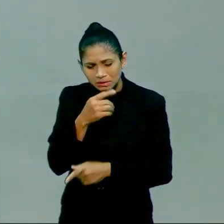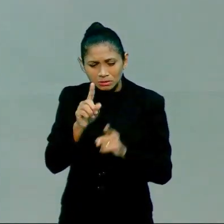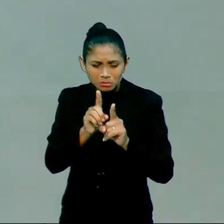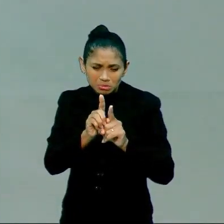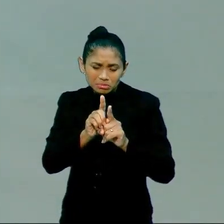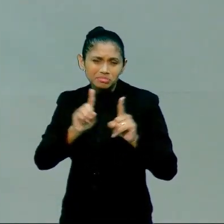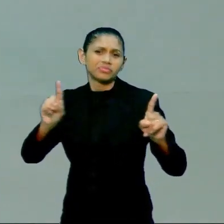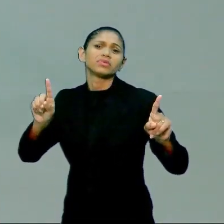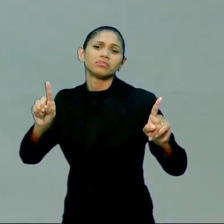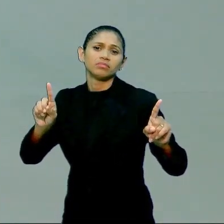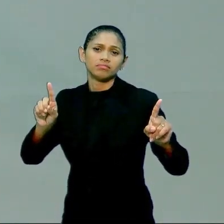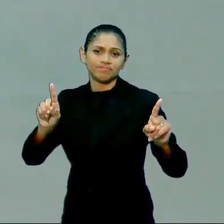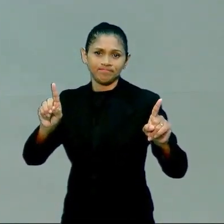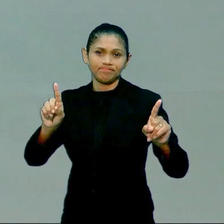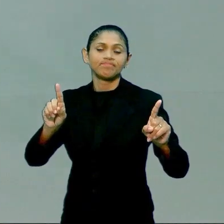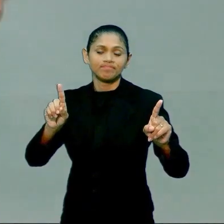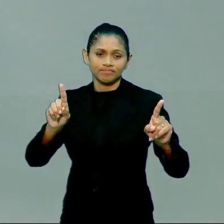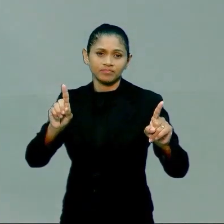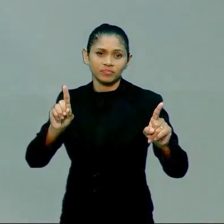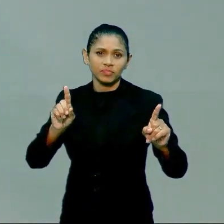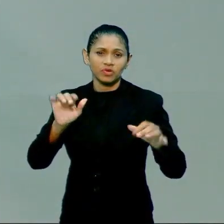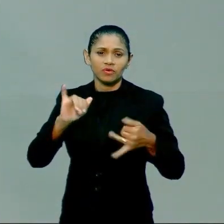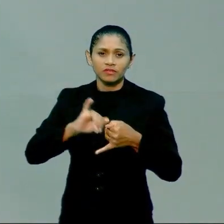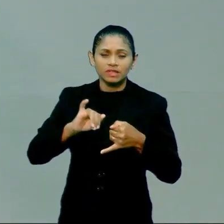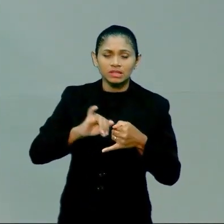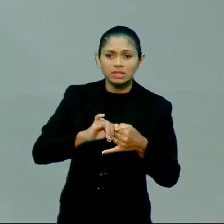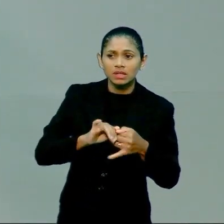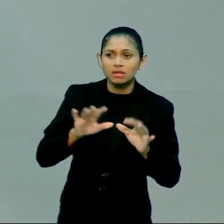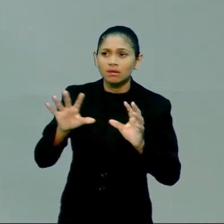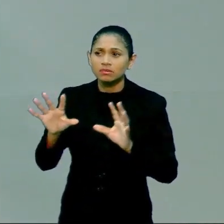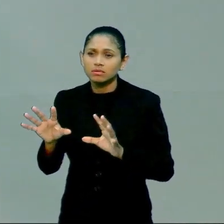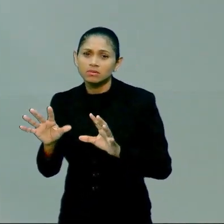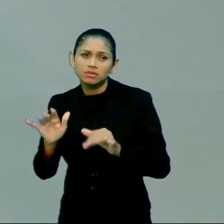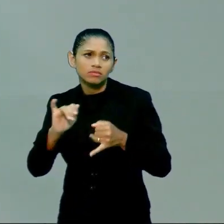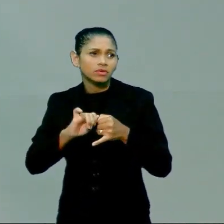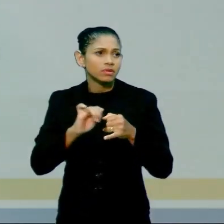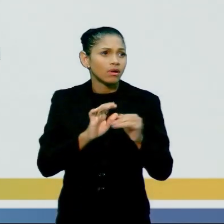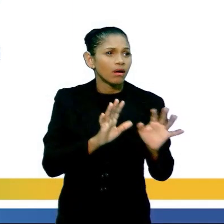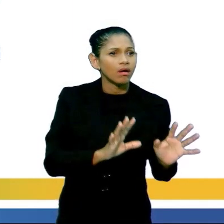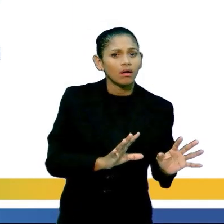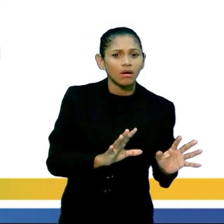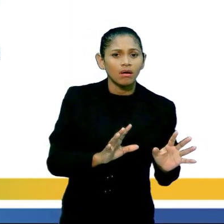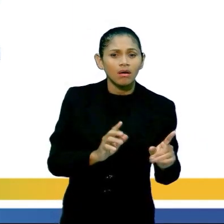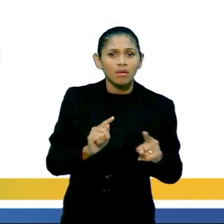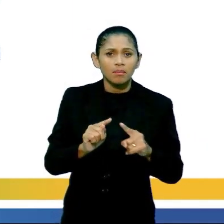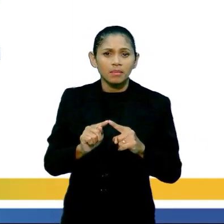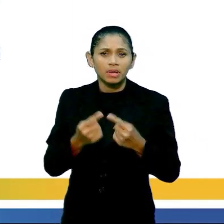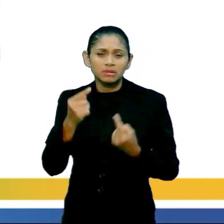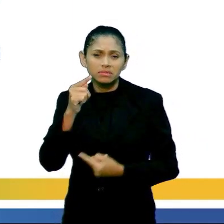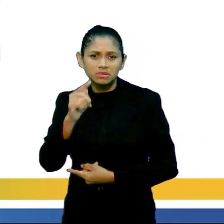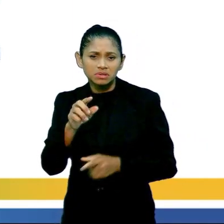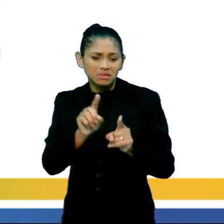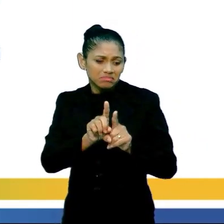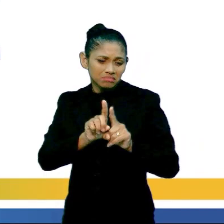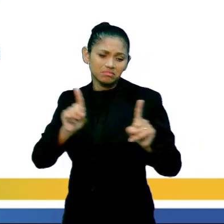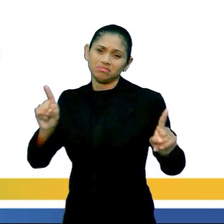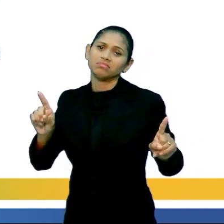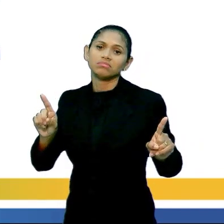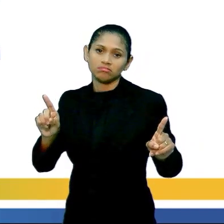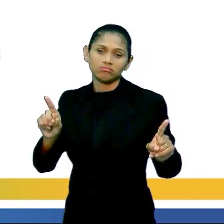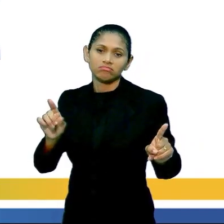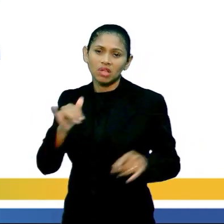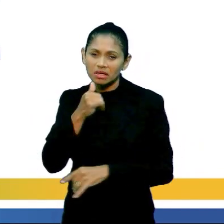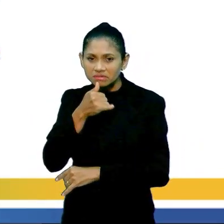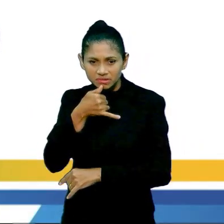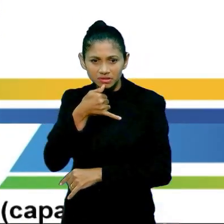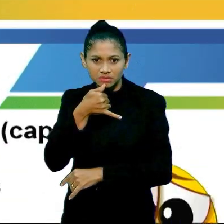fazendo isso, eu estou fazendo aquilo, né? Mas você não está aqui comigo. Então dá essa ideia, né? Então não há esse